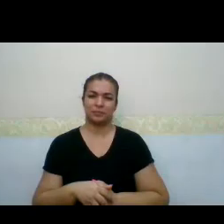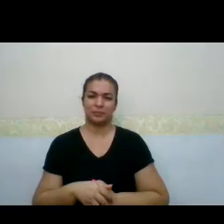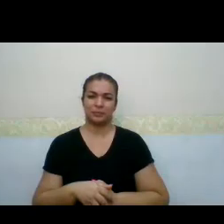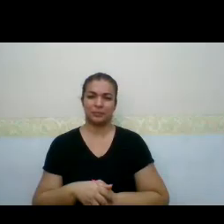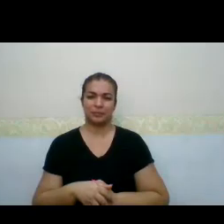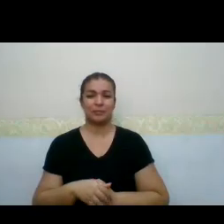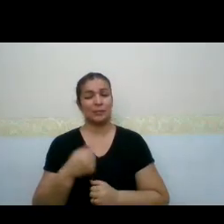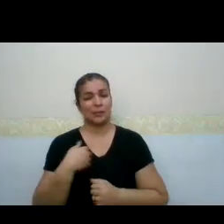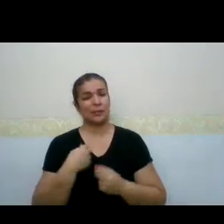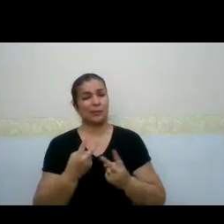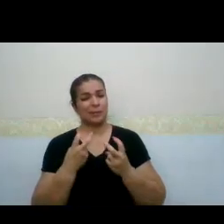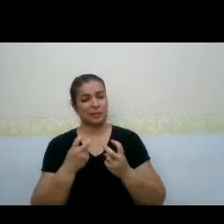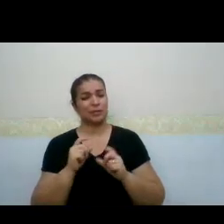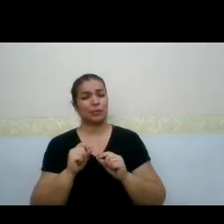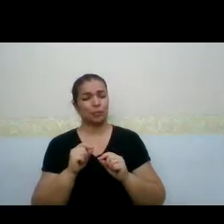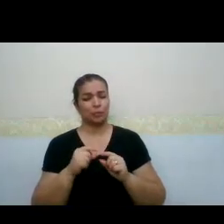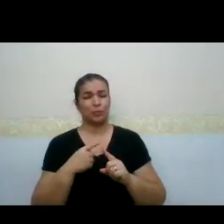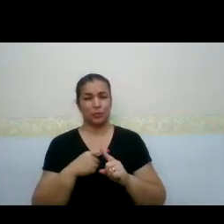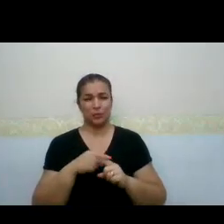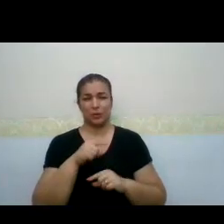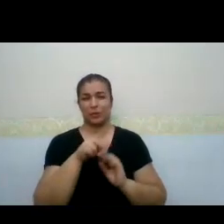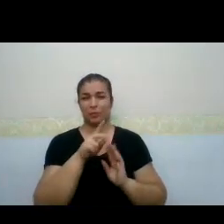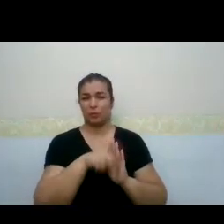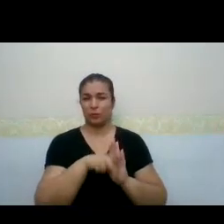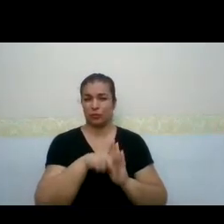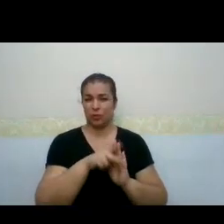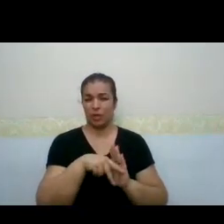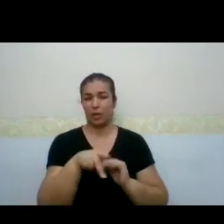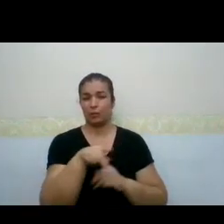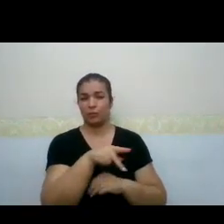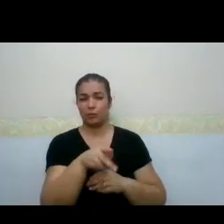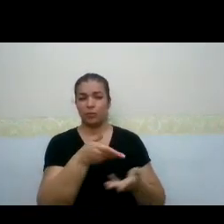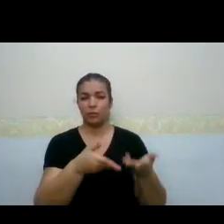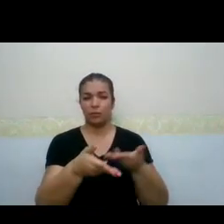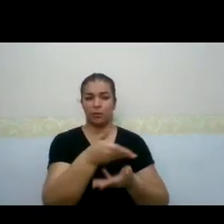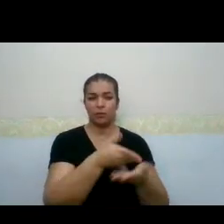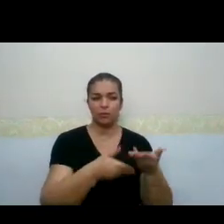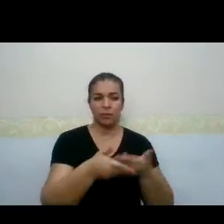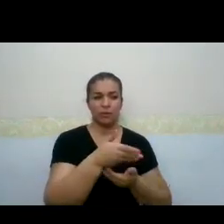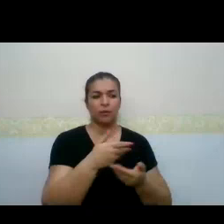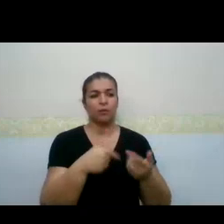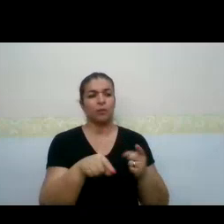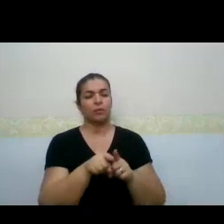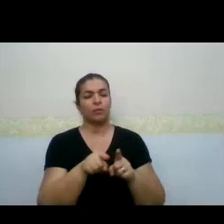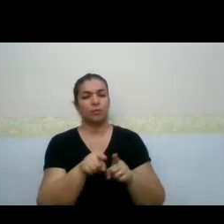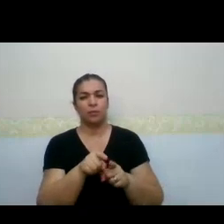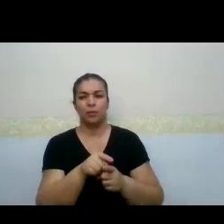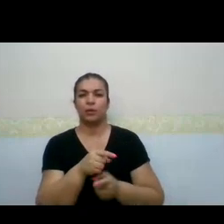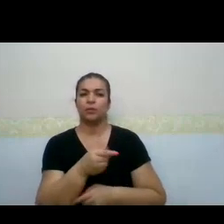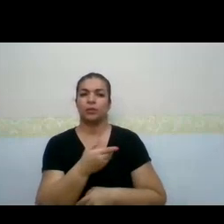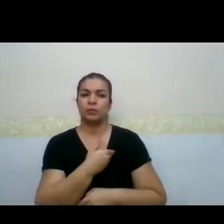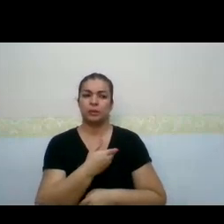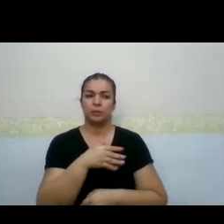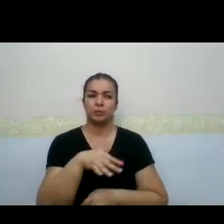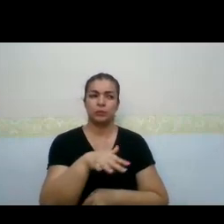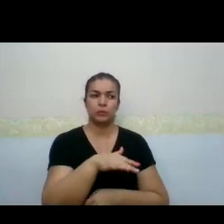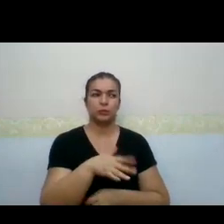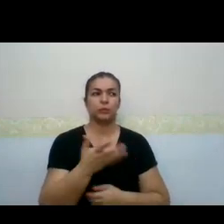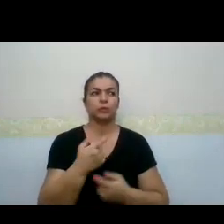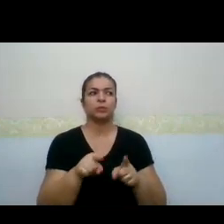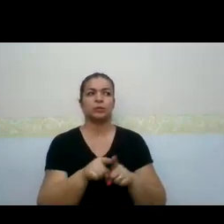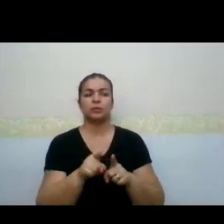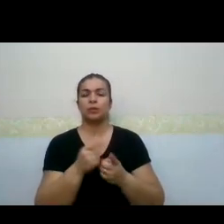a interação com os tutores lá, os professores, com os próprios colegas, a forma que lhe